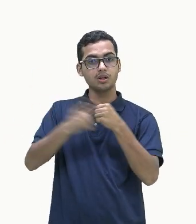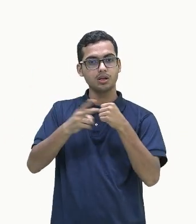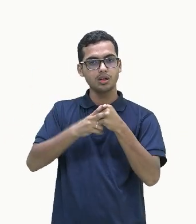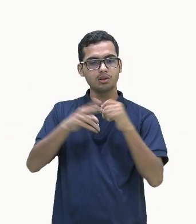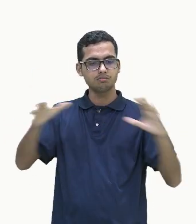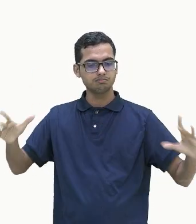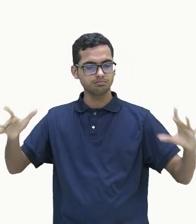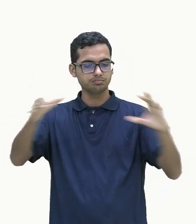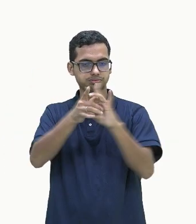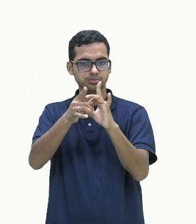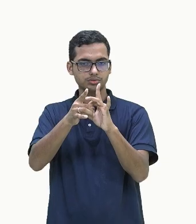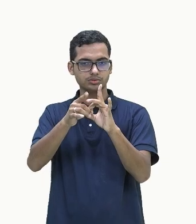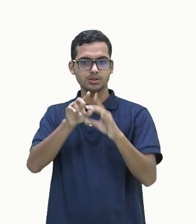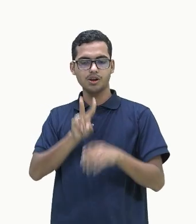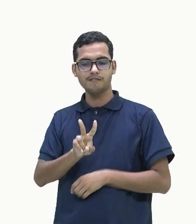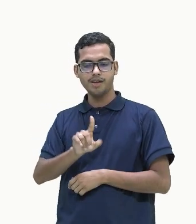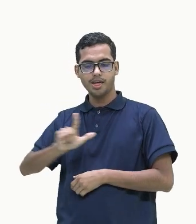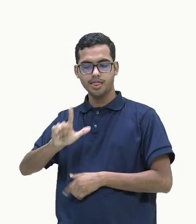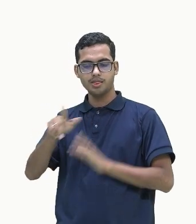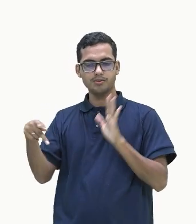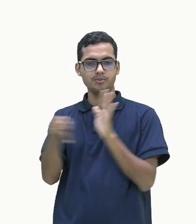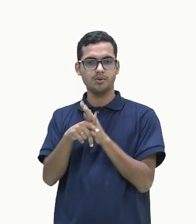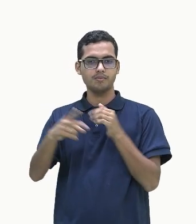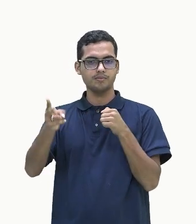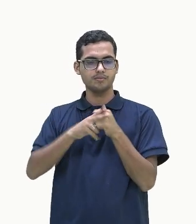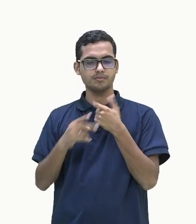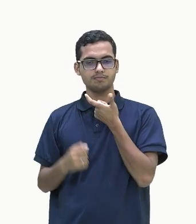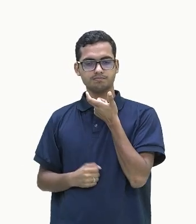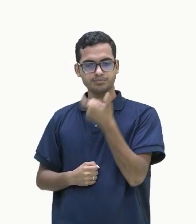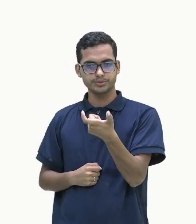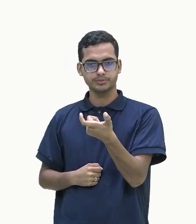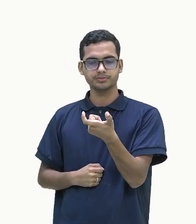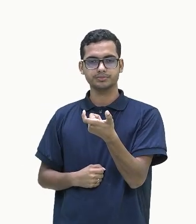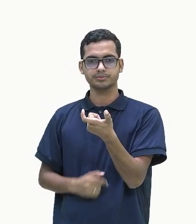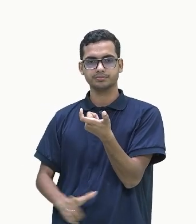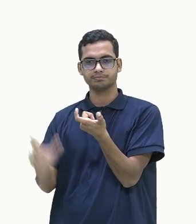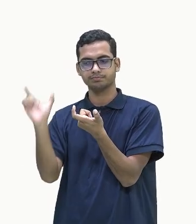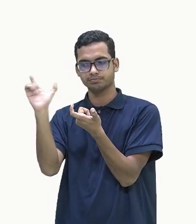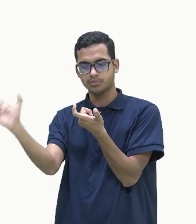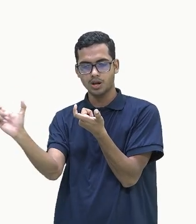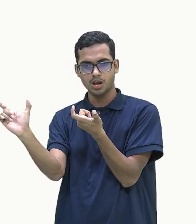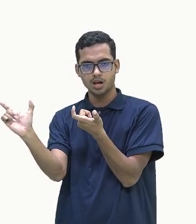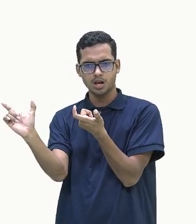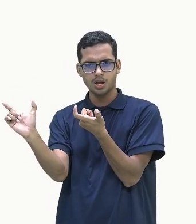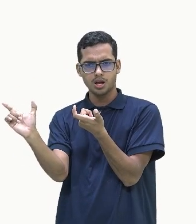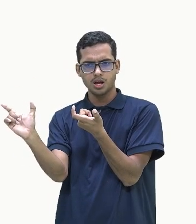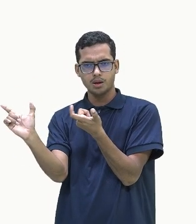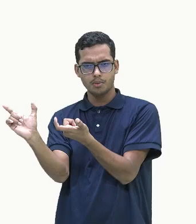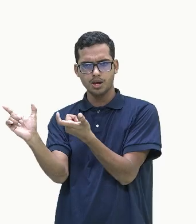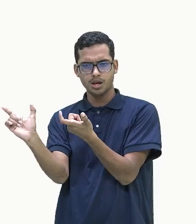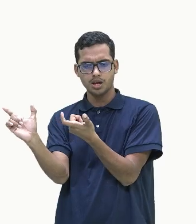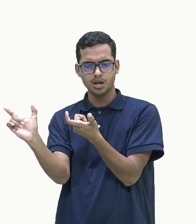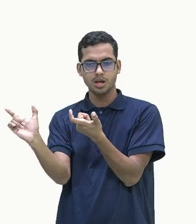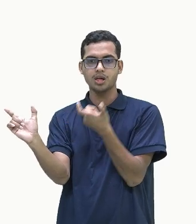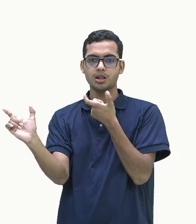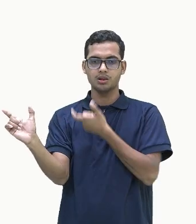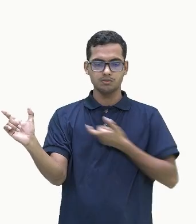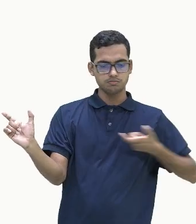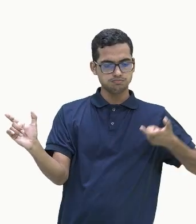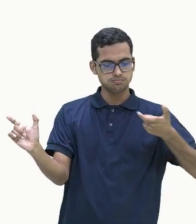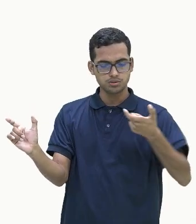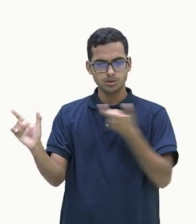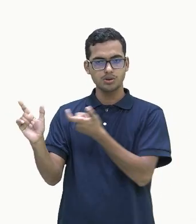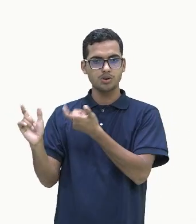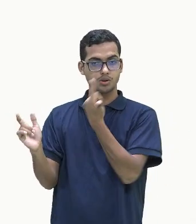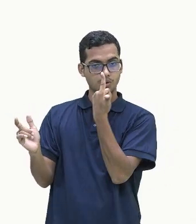predicativo. Então, este meu primeiro exemplo, eu tenho aqui um predicado nominal,